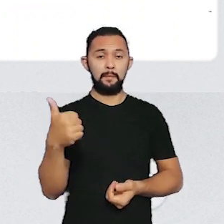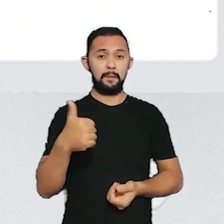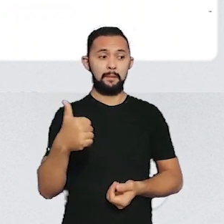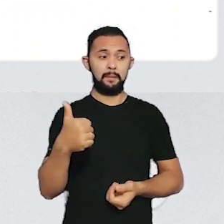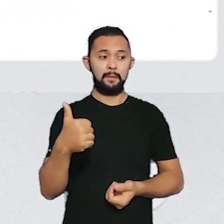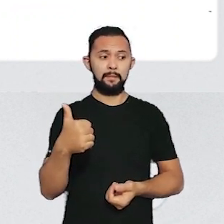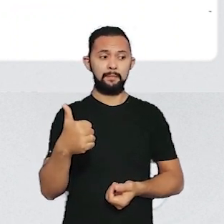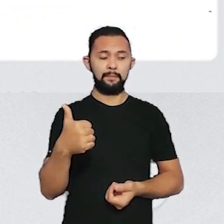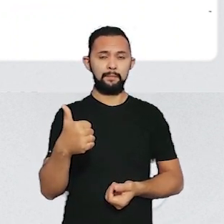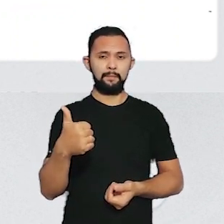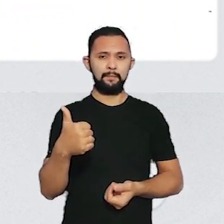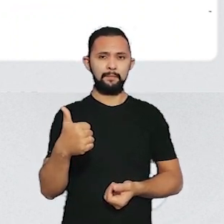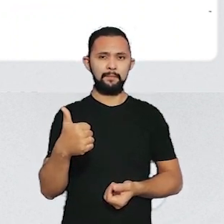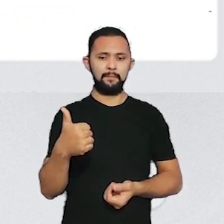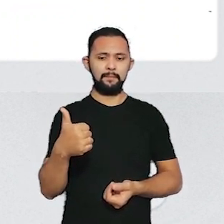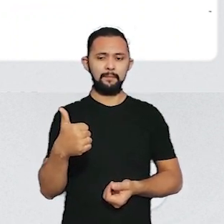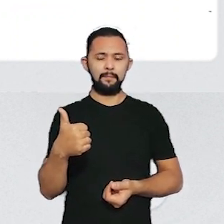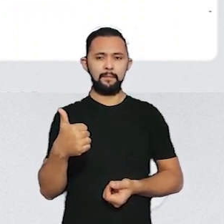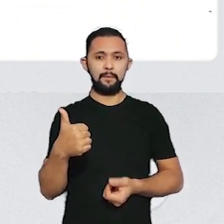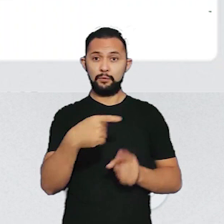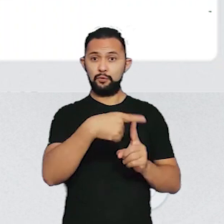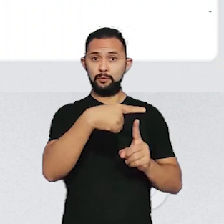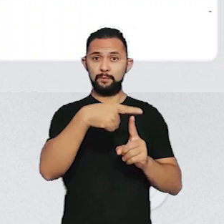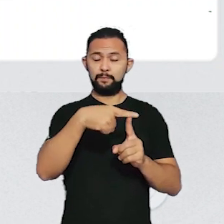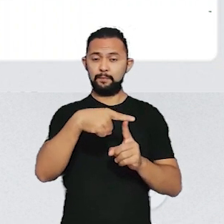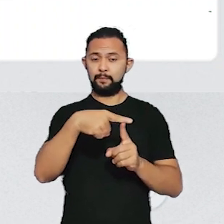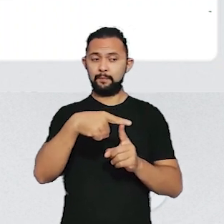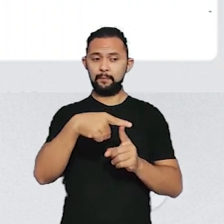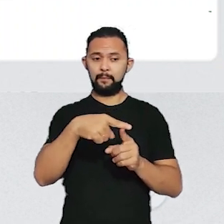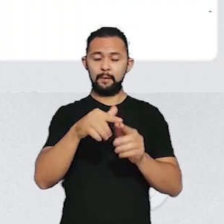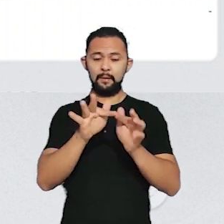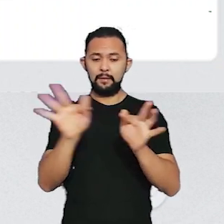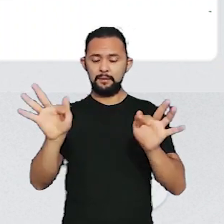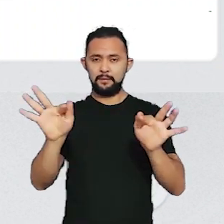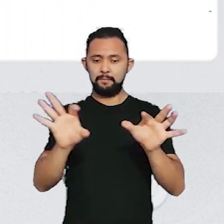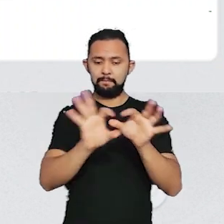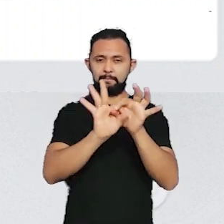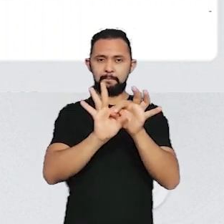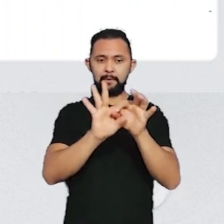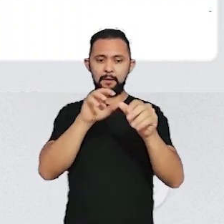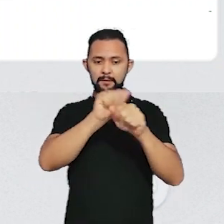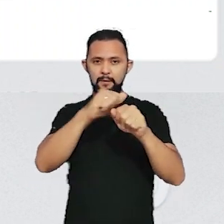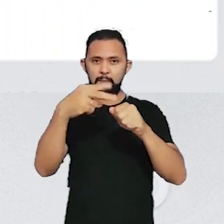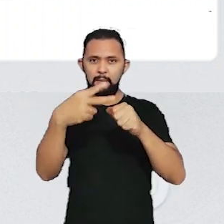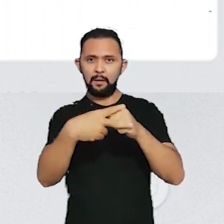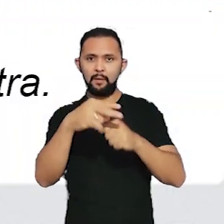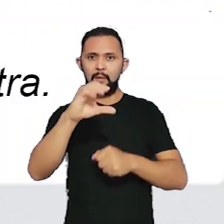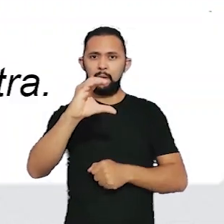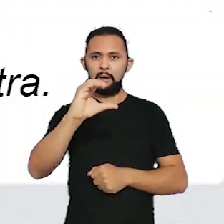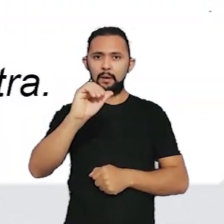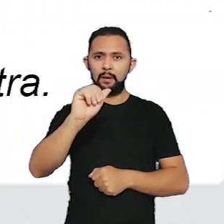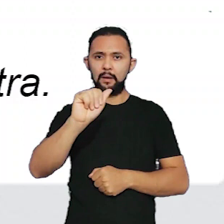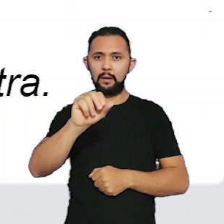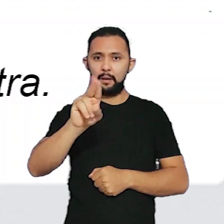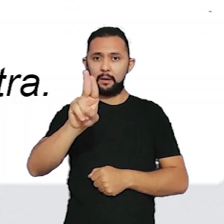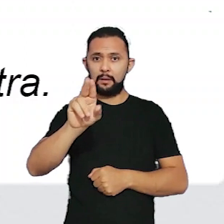A primeira classificação é a oração subordinada adverbial causal. Então a causal ela vai funcionar